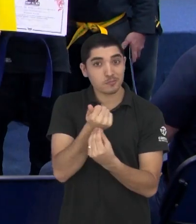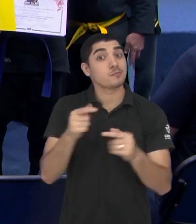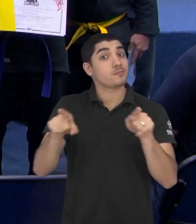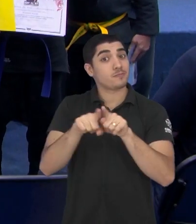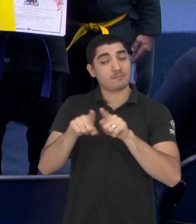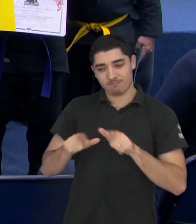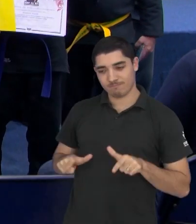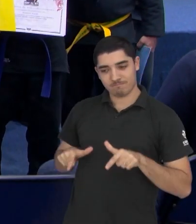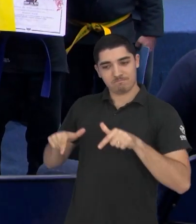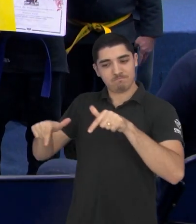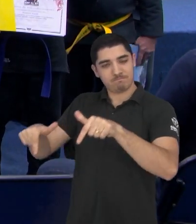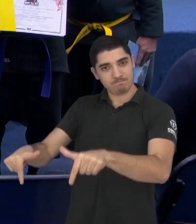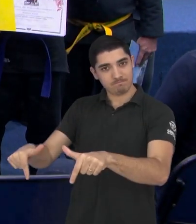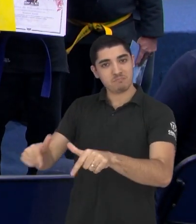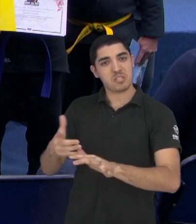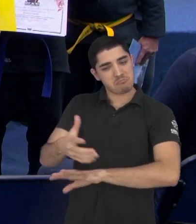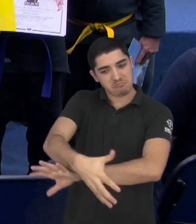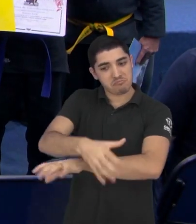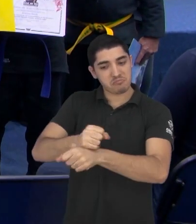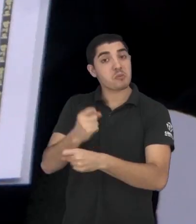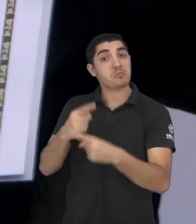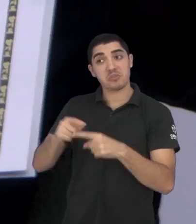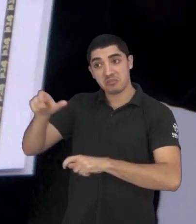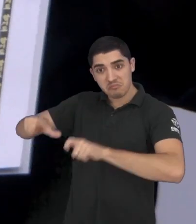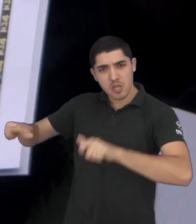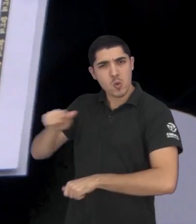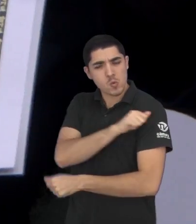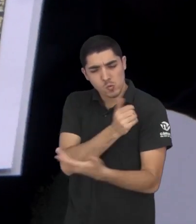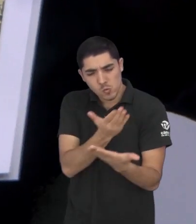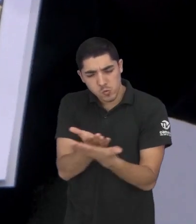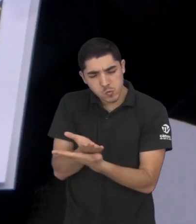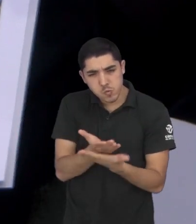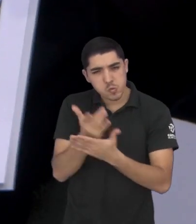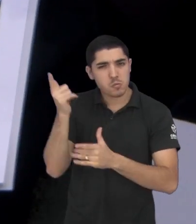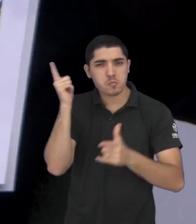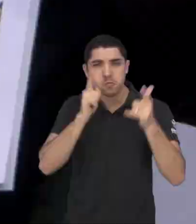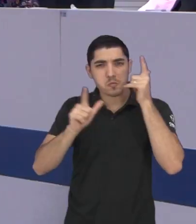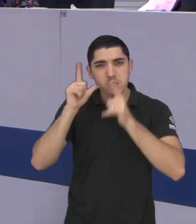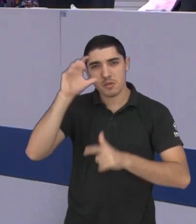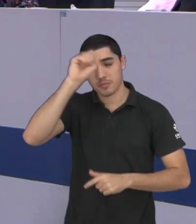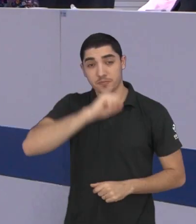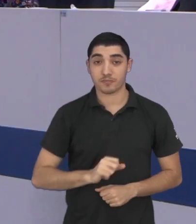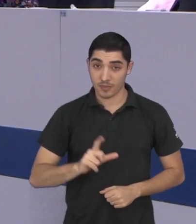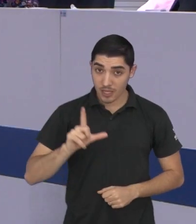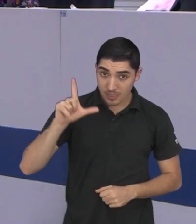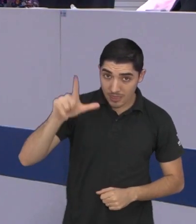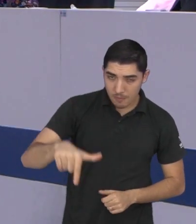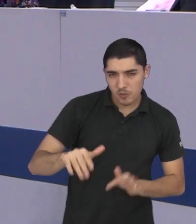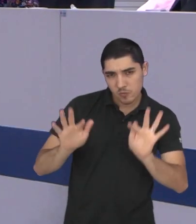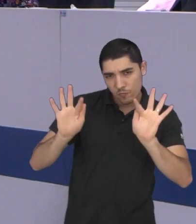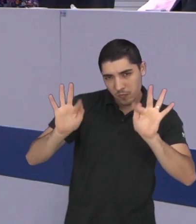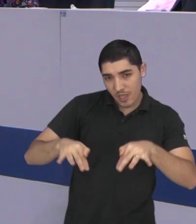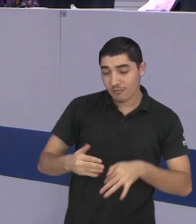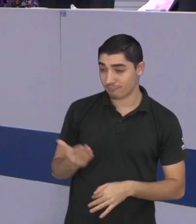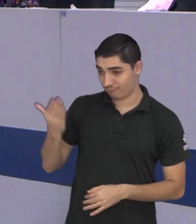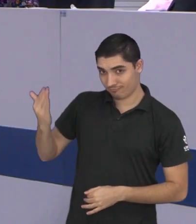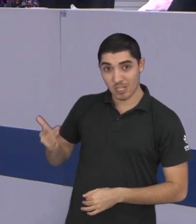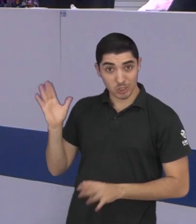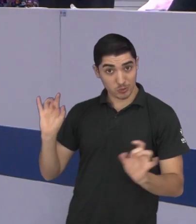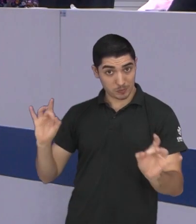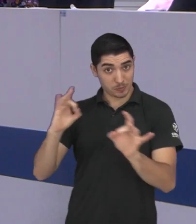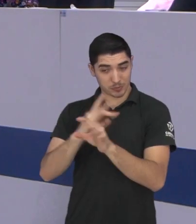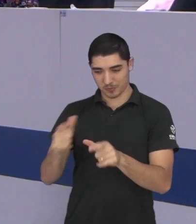chegam denúncias. Então, um dia de plantão a gente faz só para receber, só para essas demandas. E, além disso, a gente ainda tem o